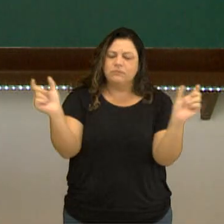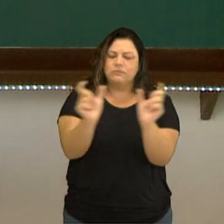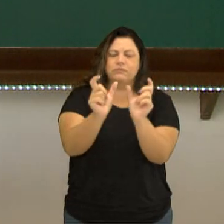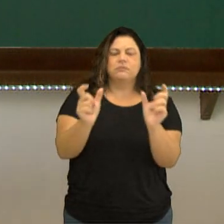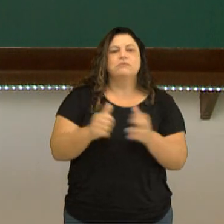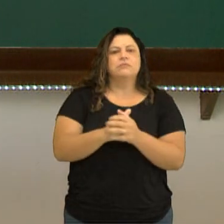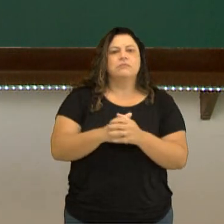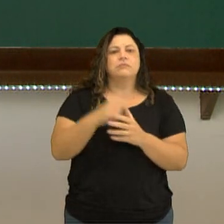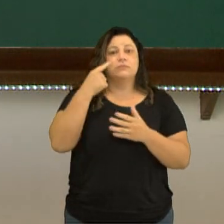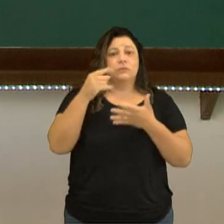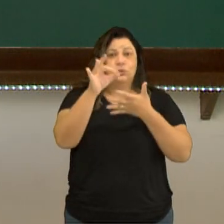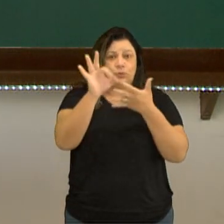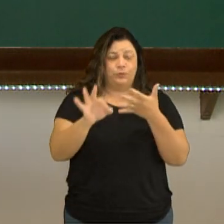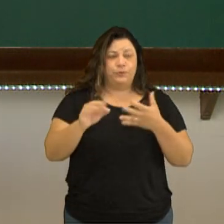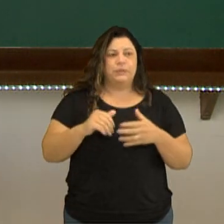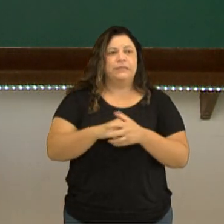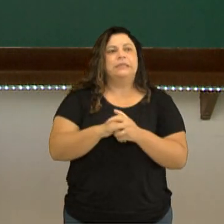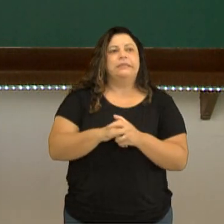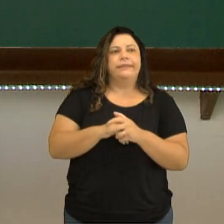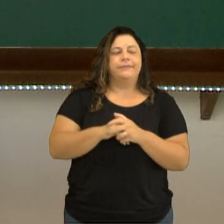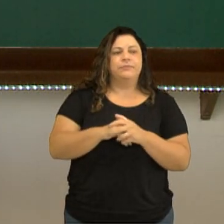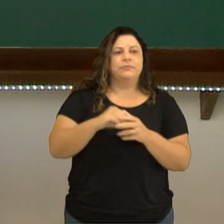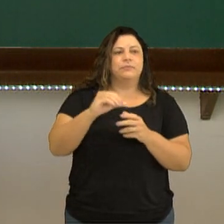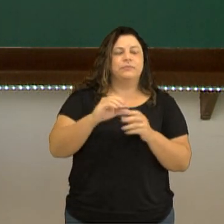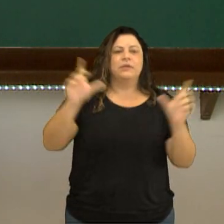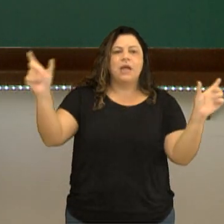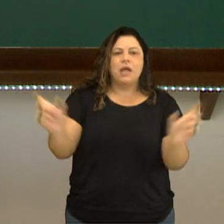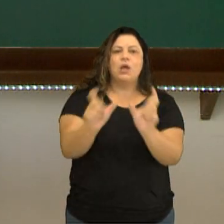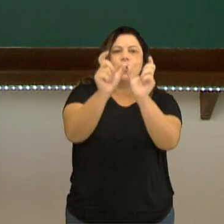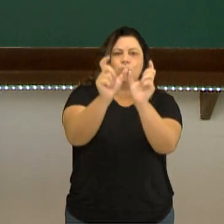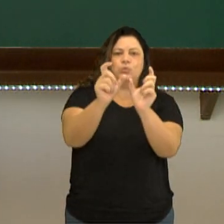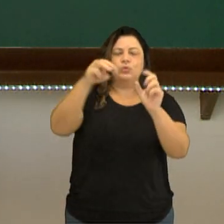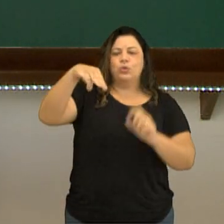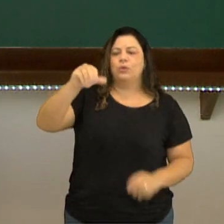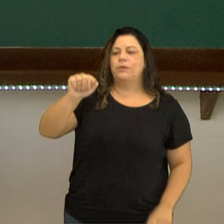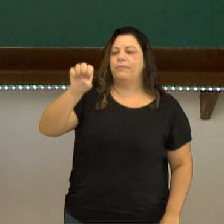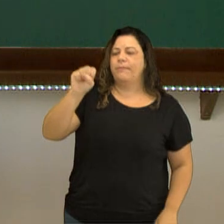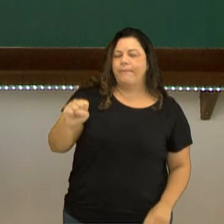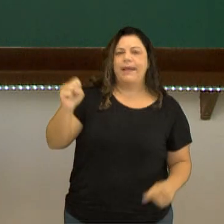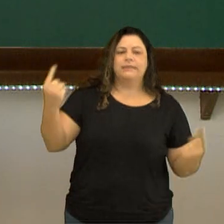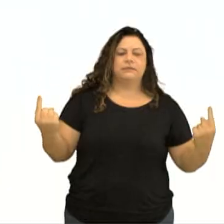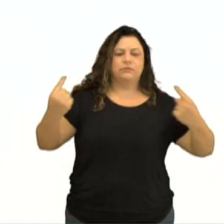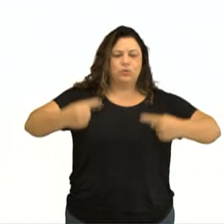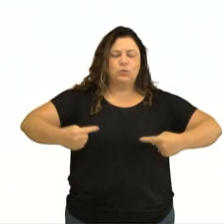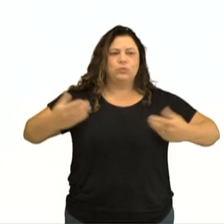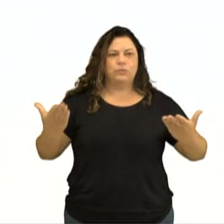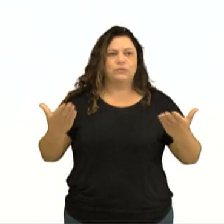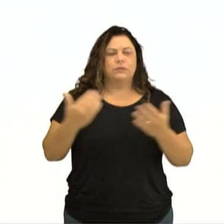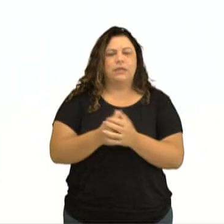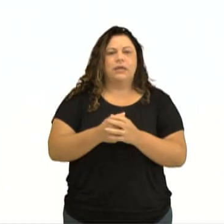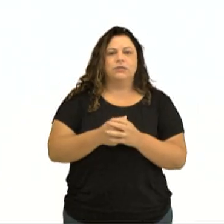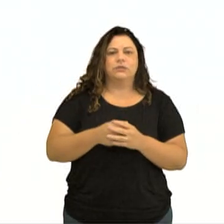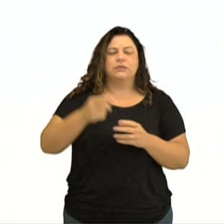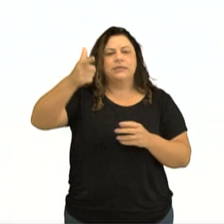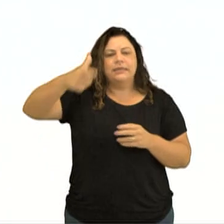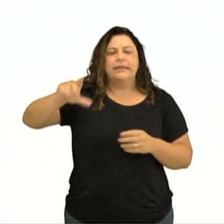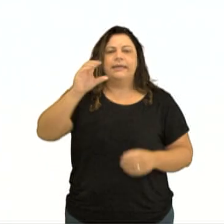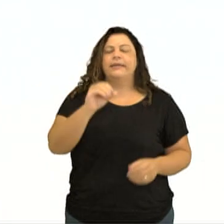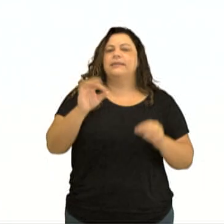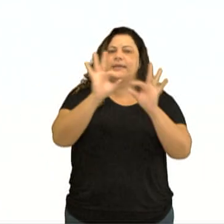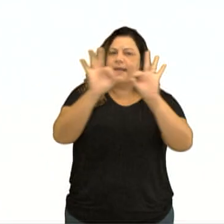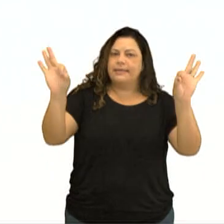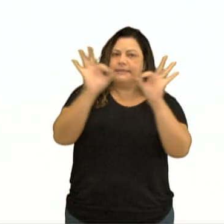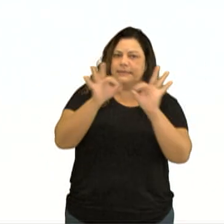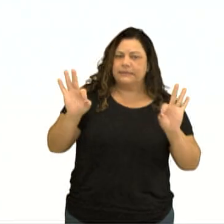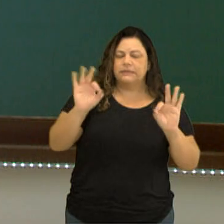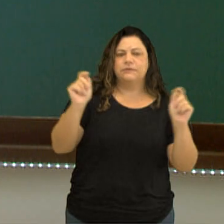confira. A conjunção mas estabelece uma relação de contraste entre as orações.